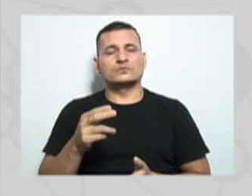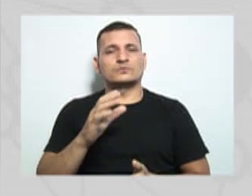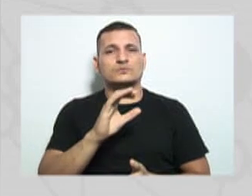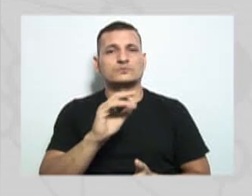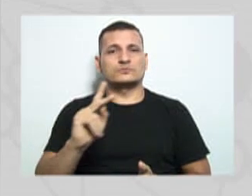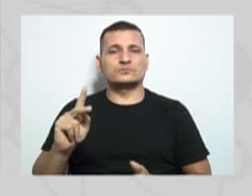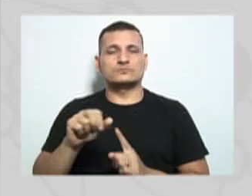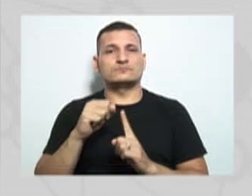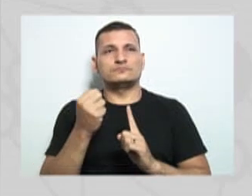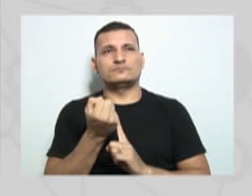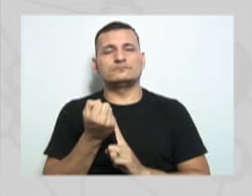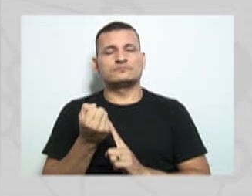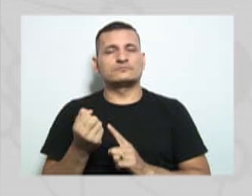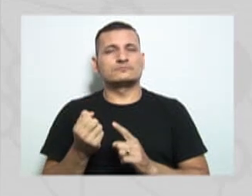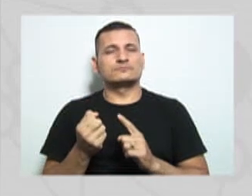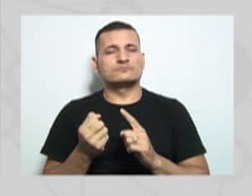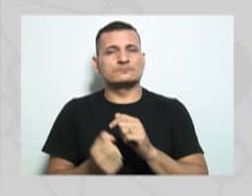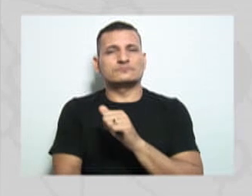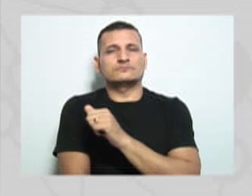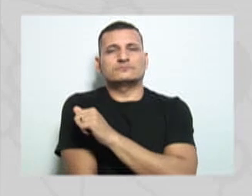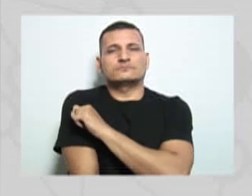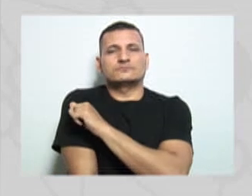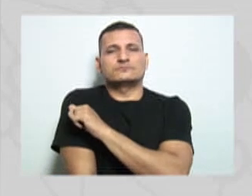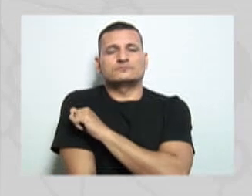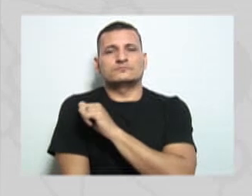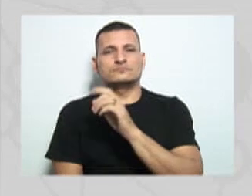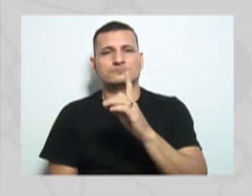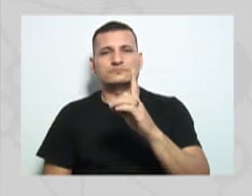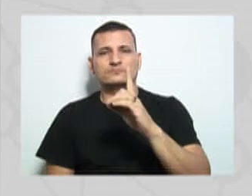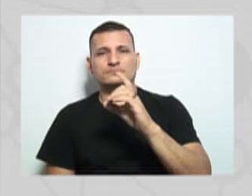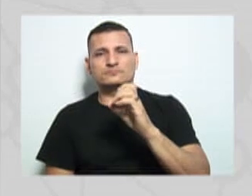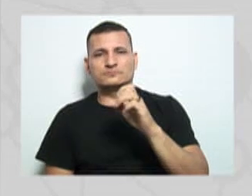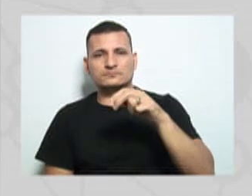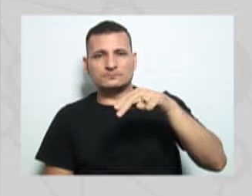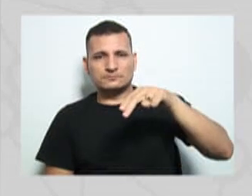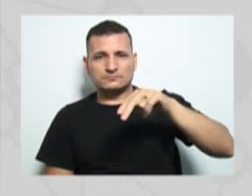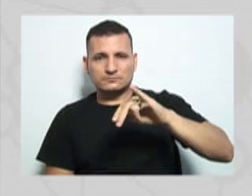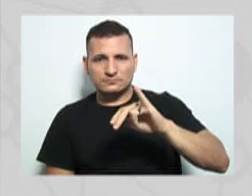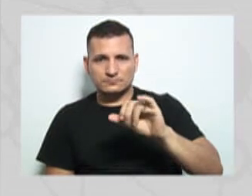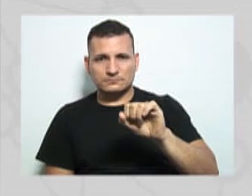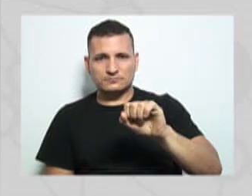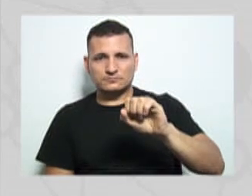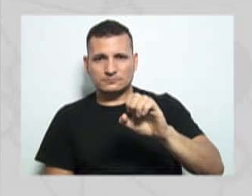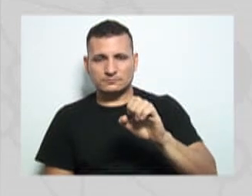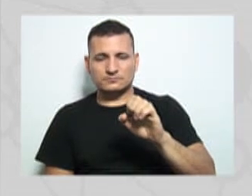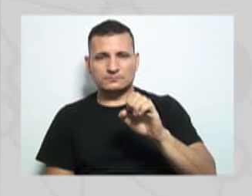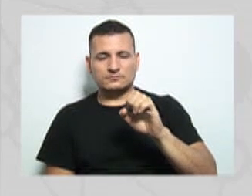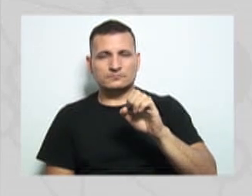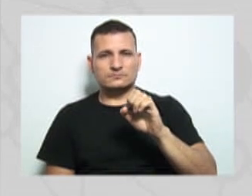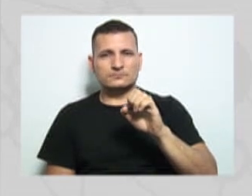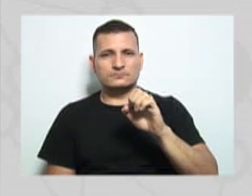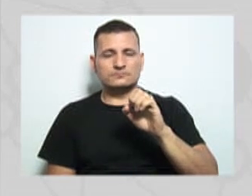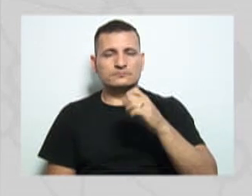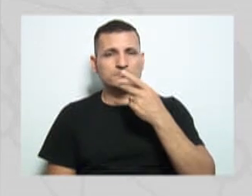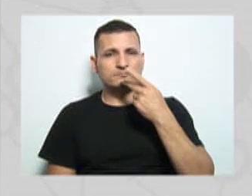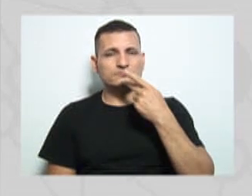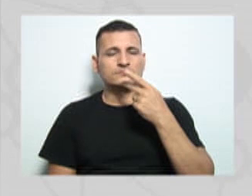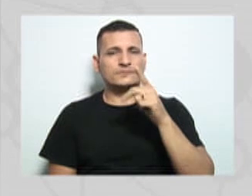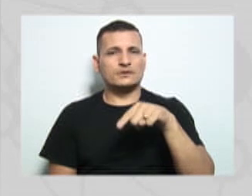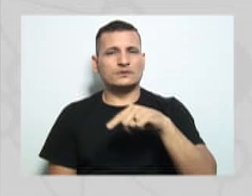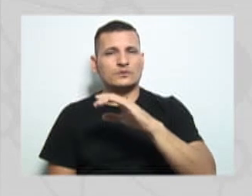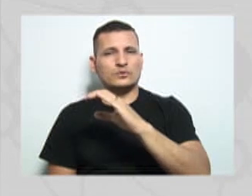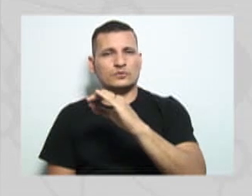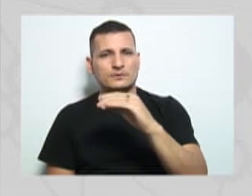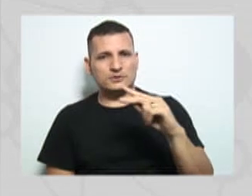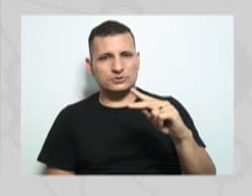aluna Denise, da escola Vinícius de Moraes. Ela disse que são as cooperativas singulares de